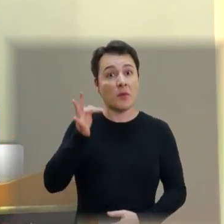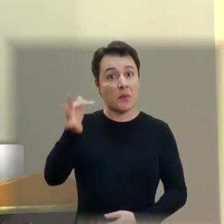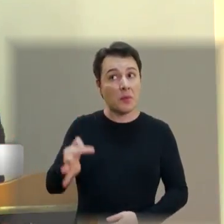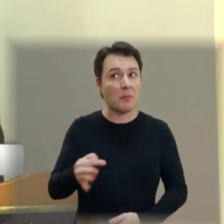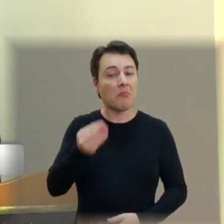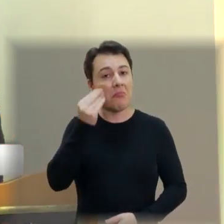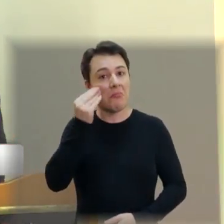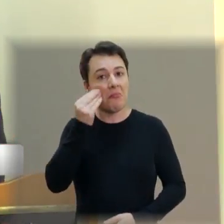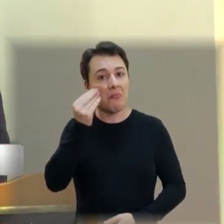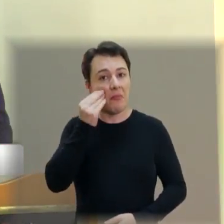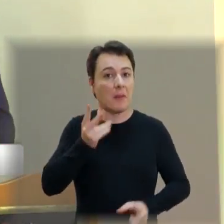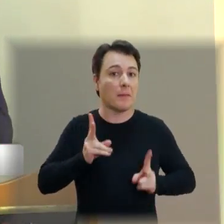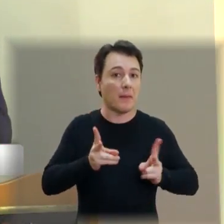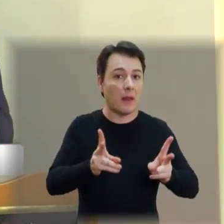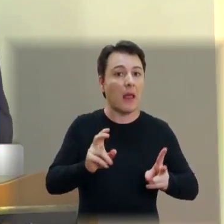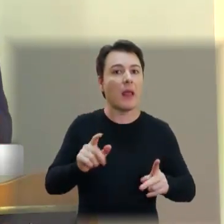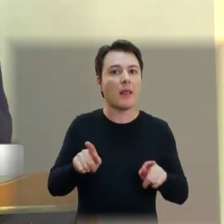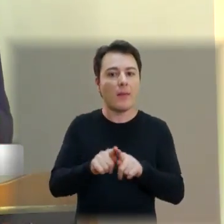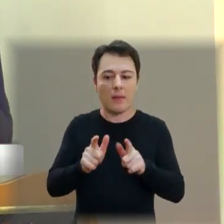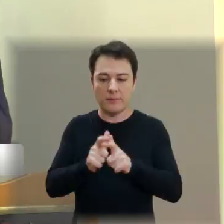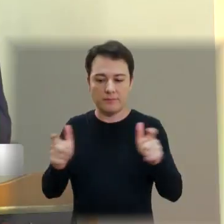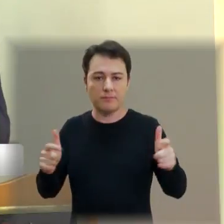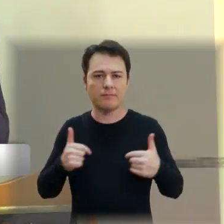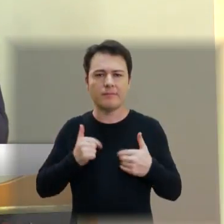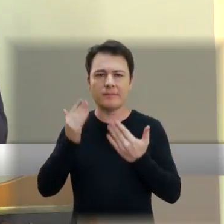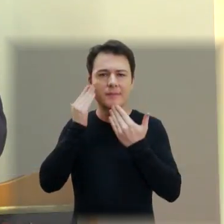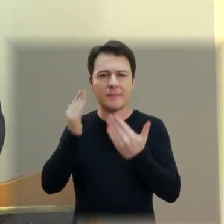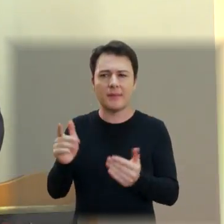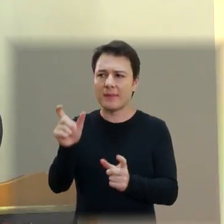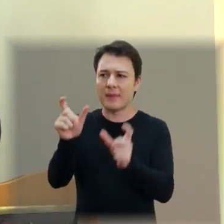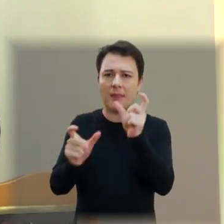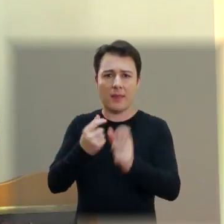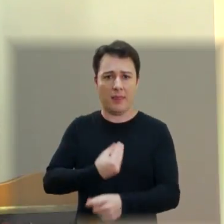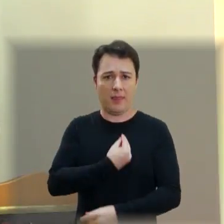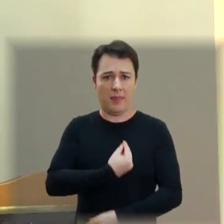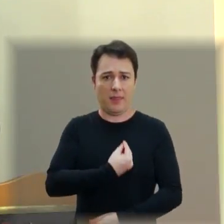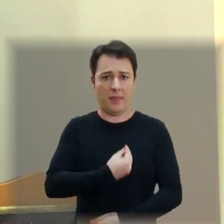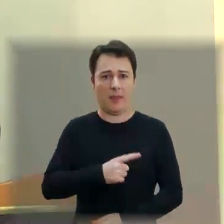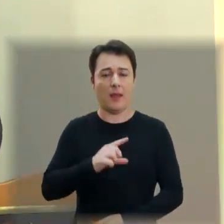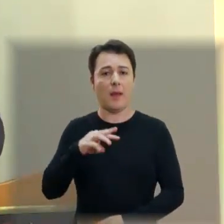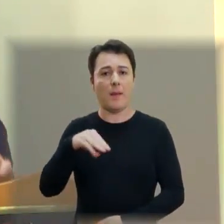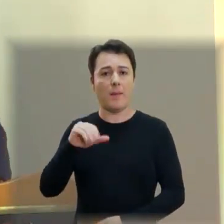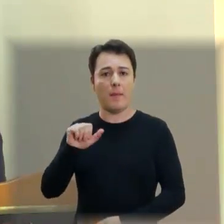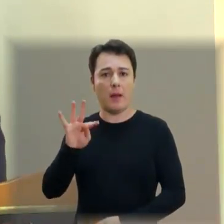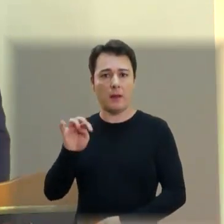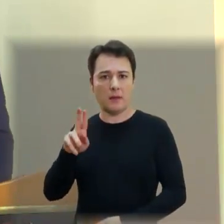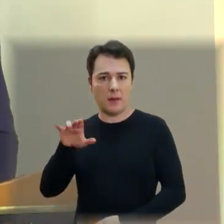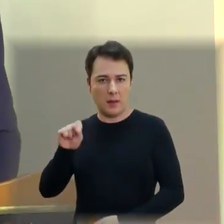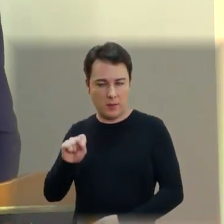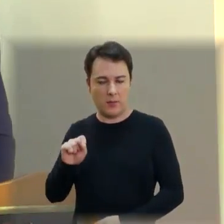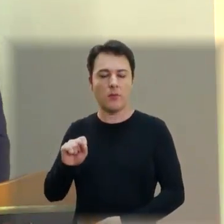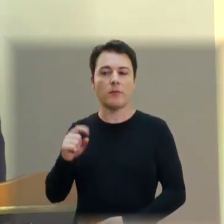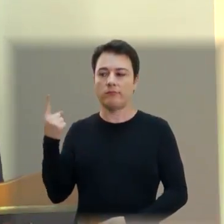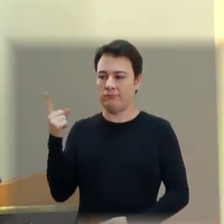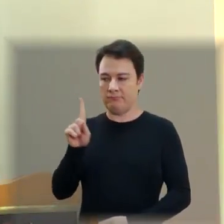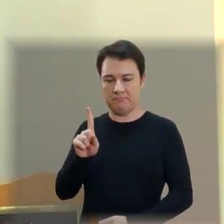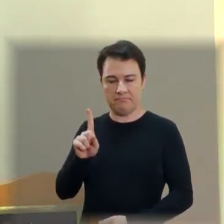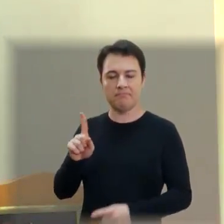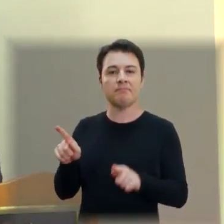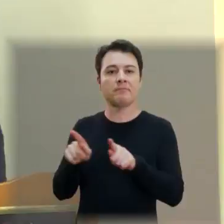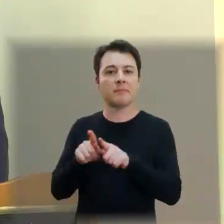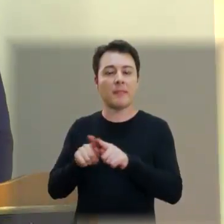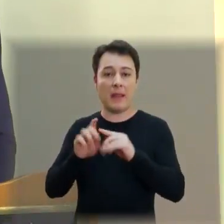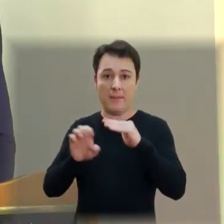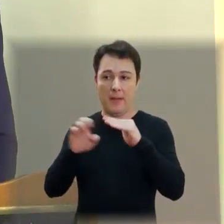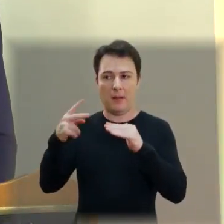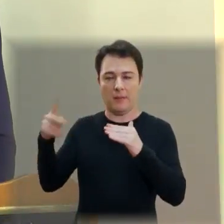ampliar para o próximo ano. Então, quero agradecer os participantes. No primeiro dia, nós tivemos o Matheus Carvalho, da Somos 4 e Companhia.